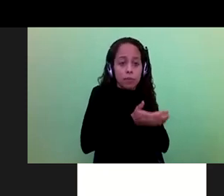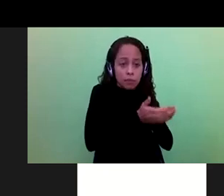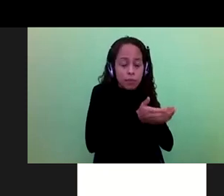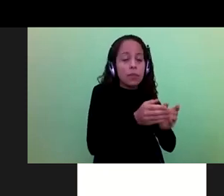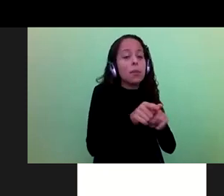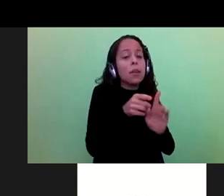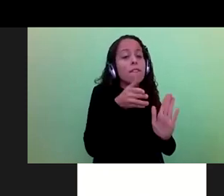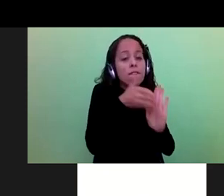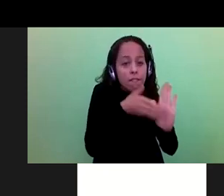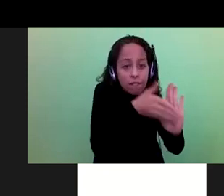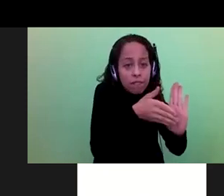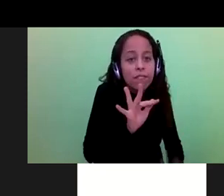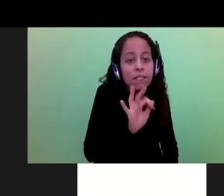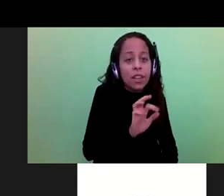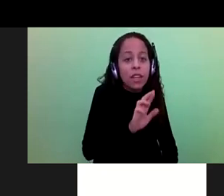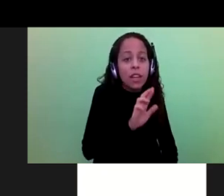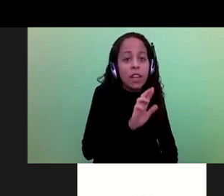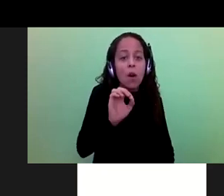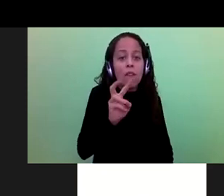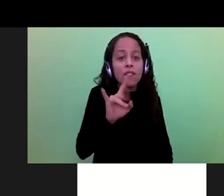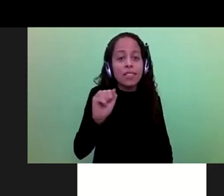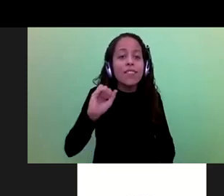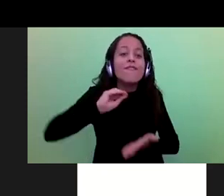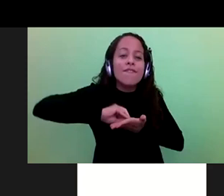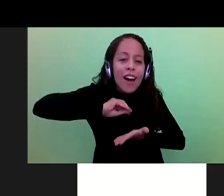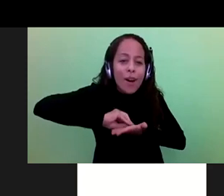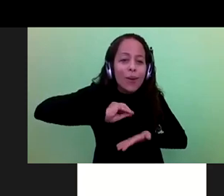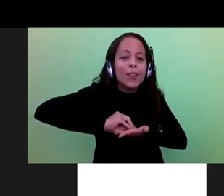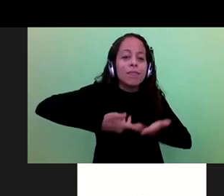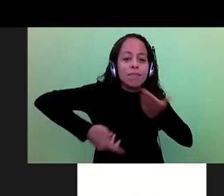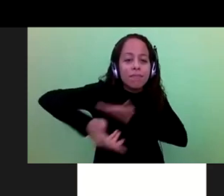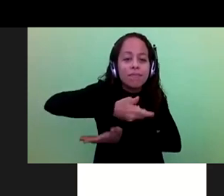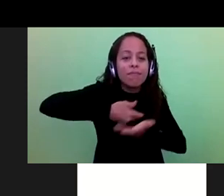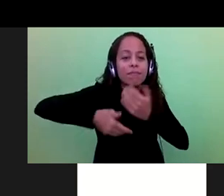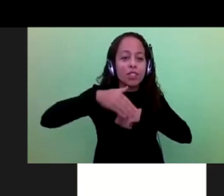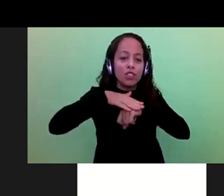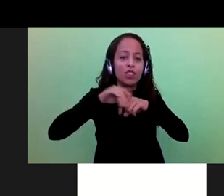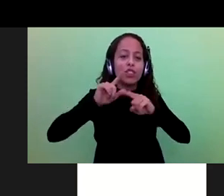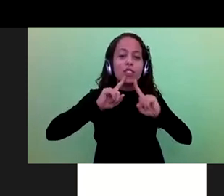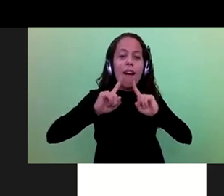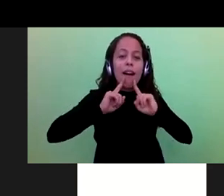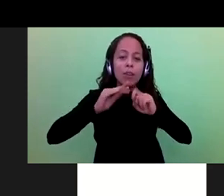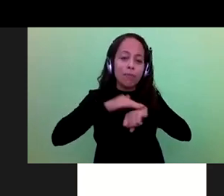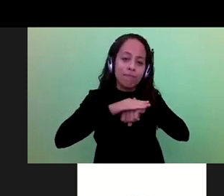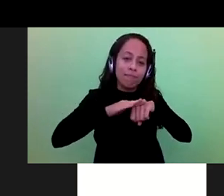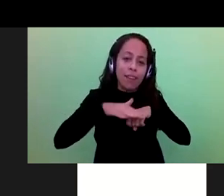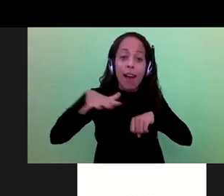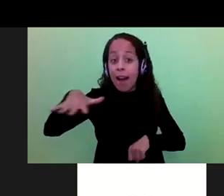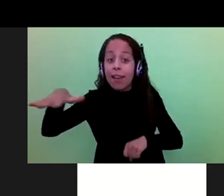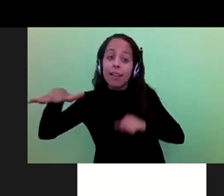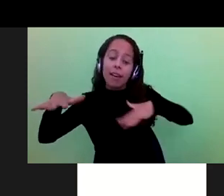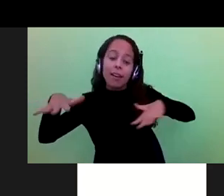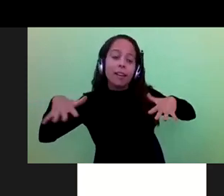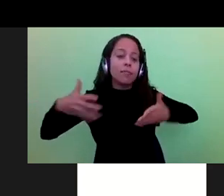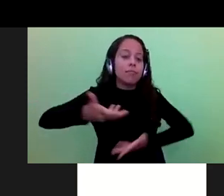ferrovias, e nós não temos ainda momentos de interlocução entre essas áreas. Nós não